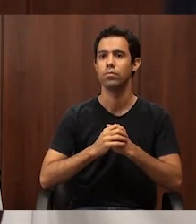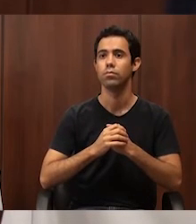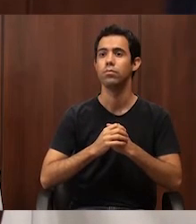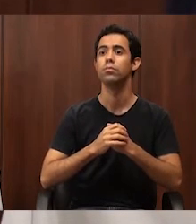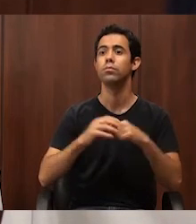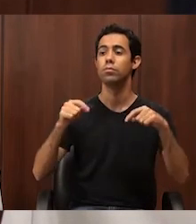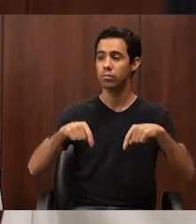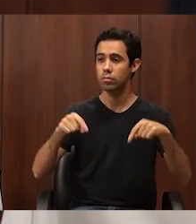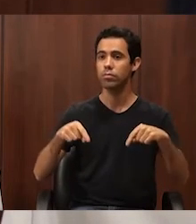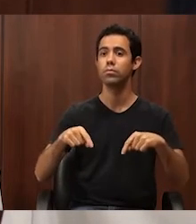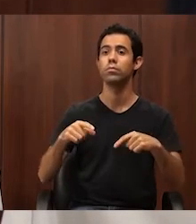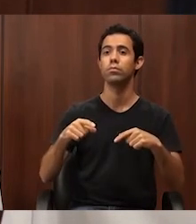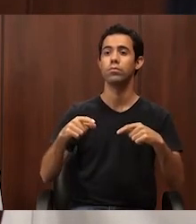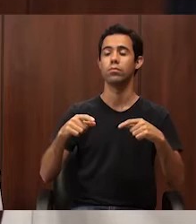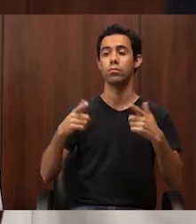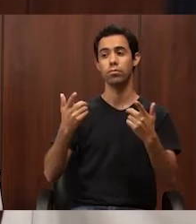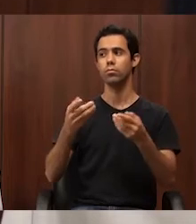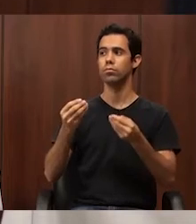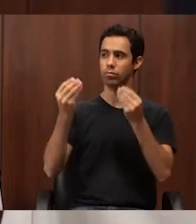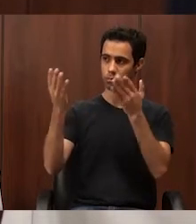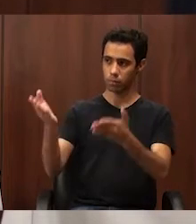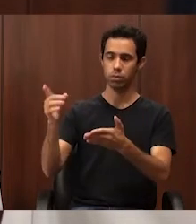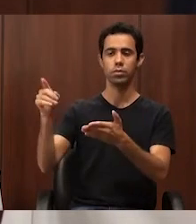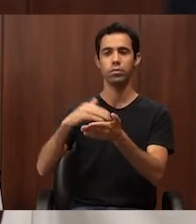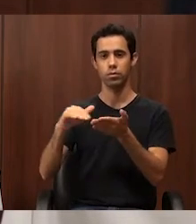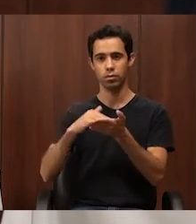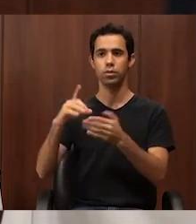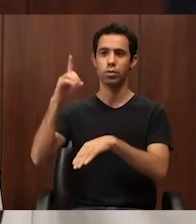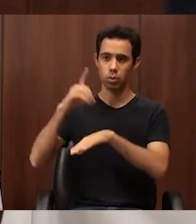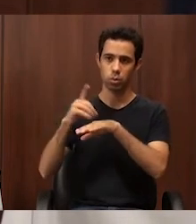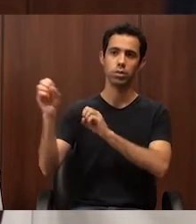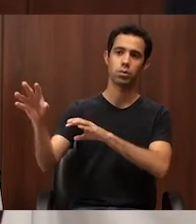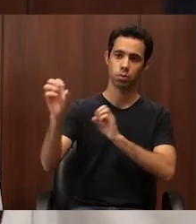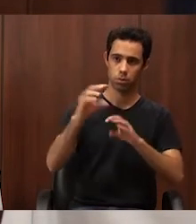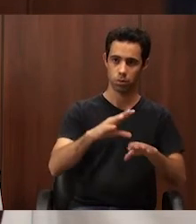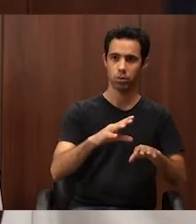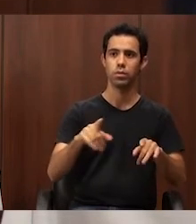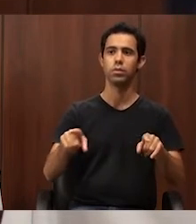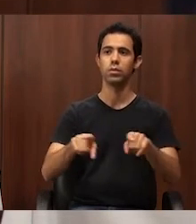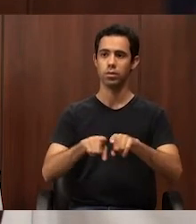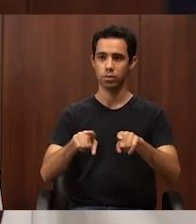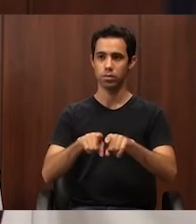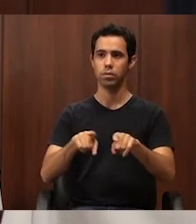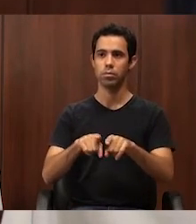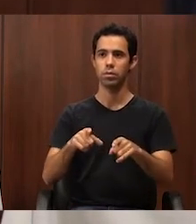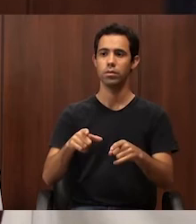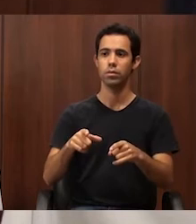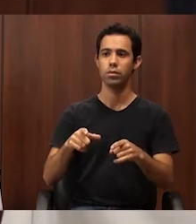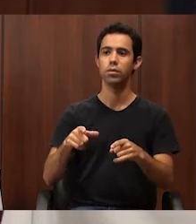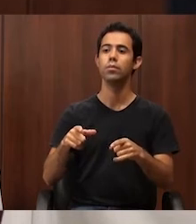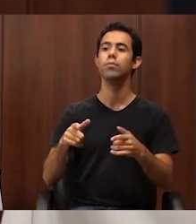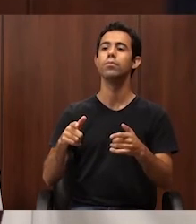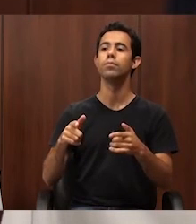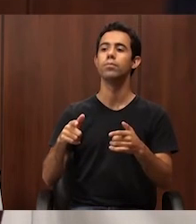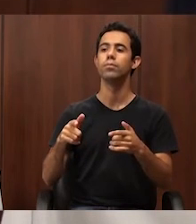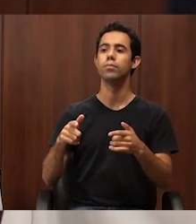Então, esses casos devem ser realmente levados à secretaria, à diretoria de ensino, e se por algum motivo realmente não resolver, é claro, vocês